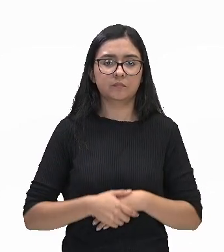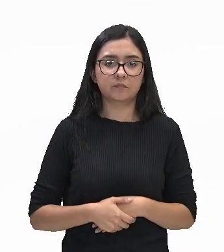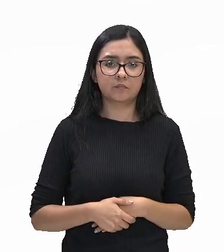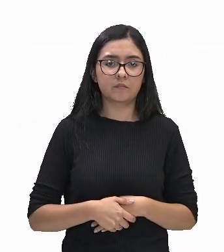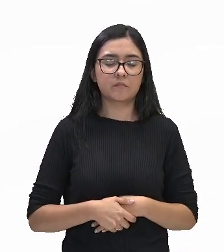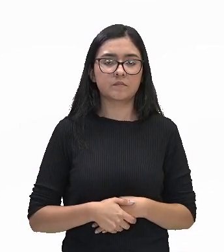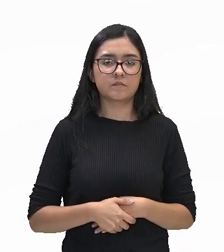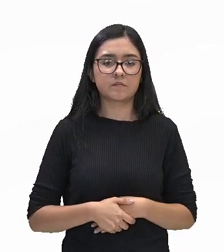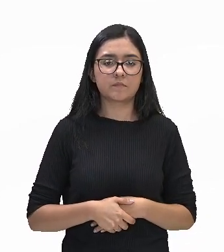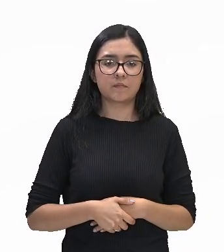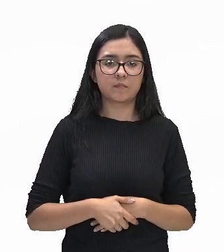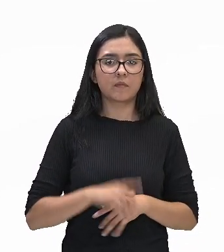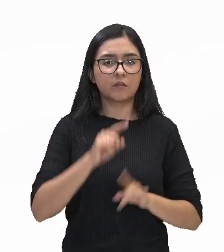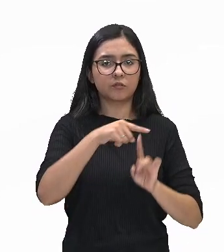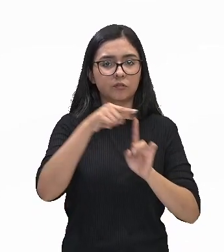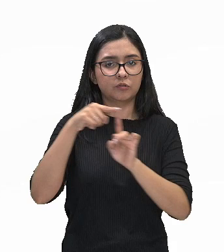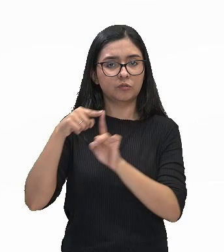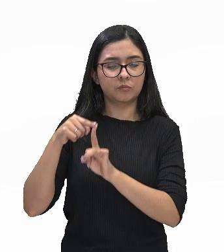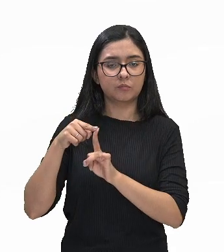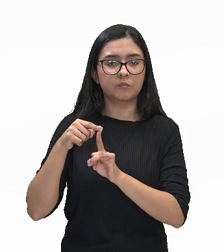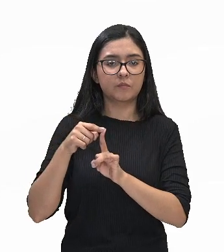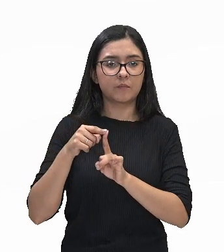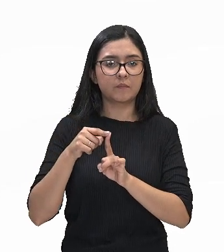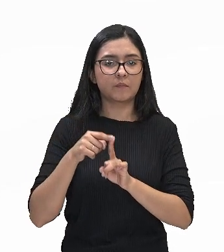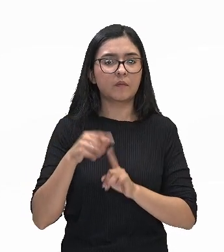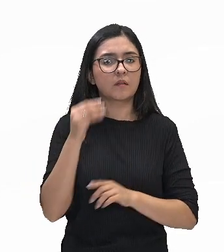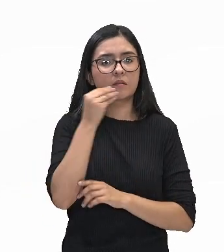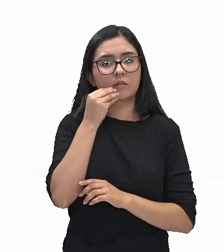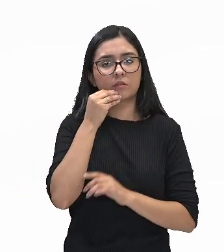É porque a função fática também, ela tenta